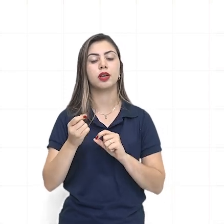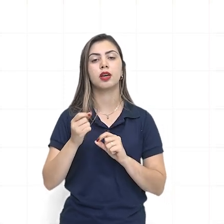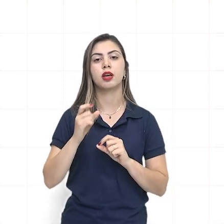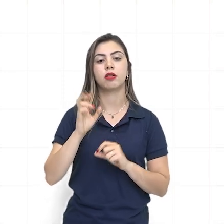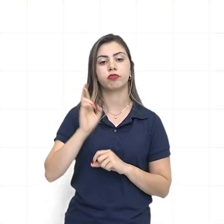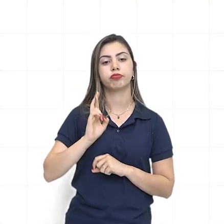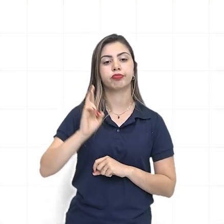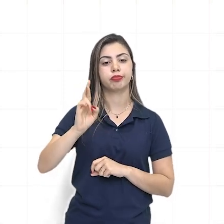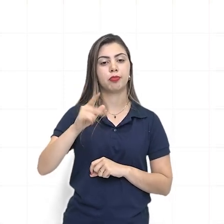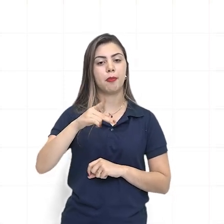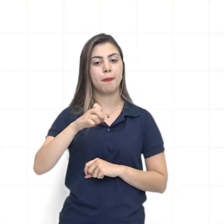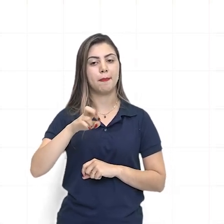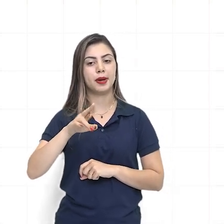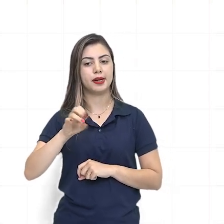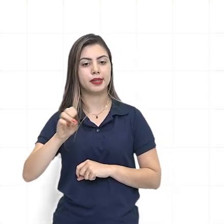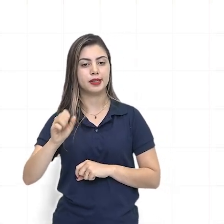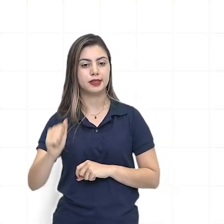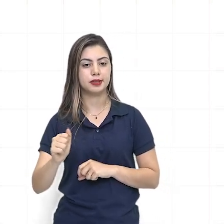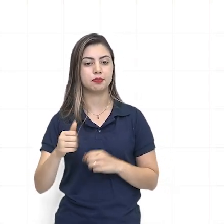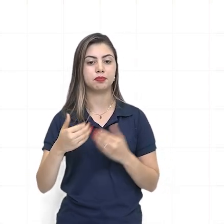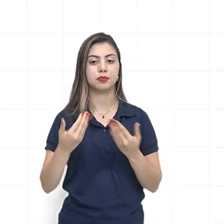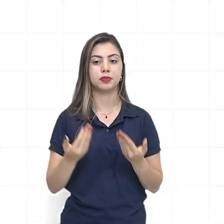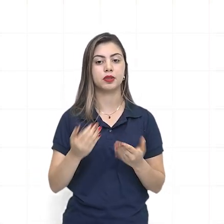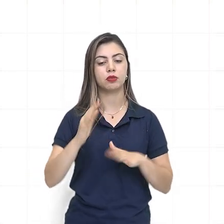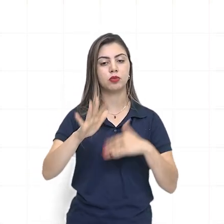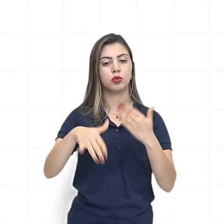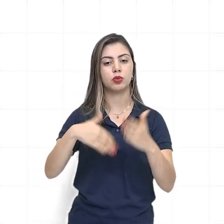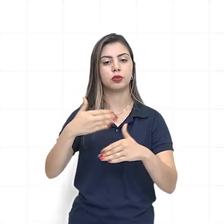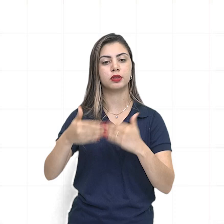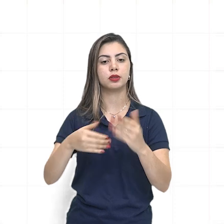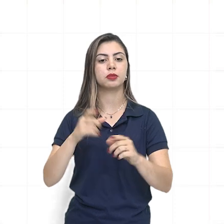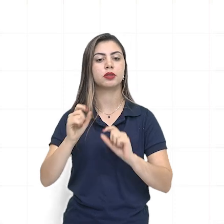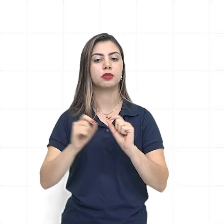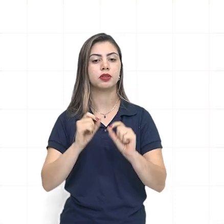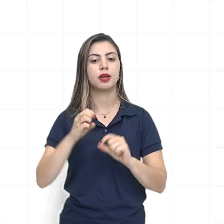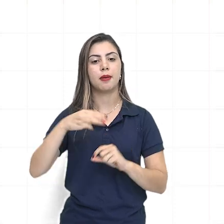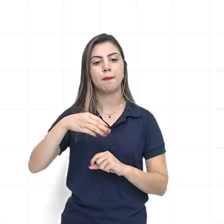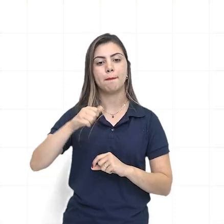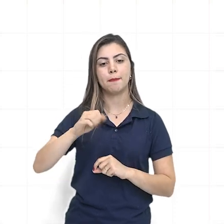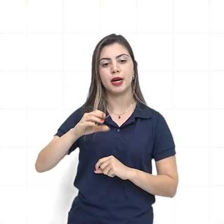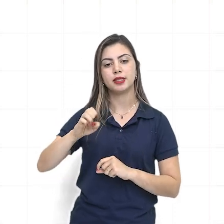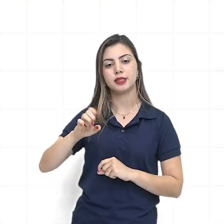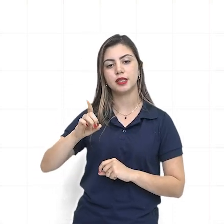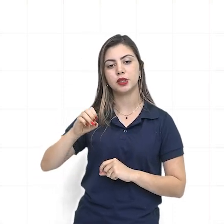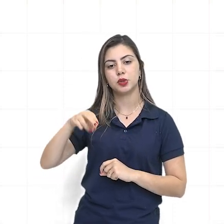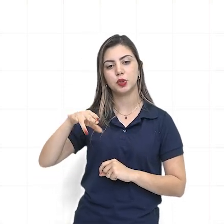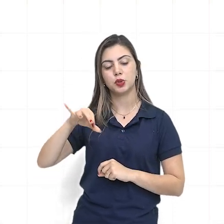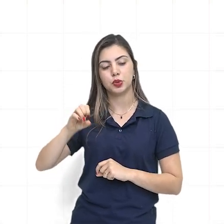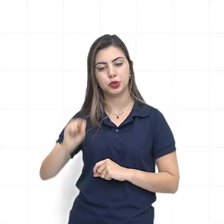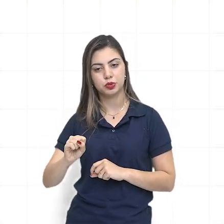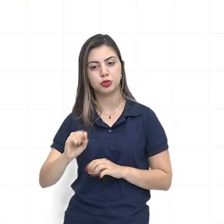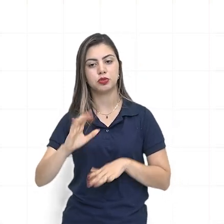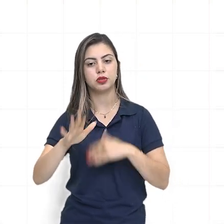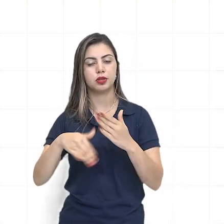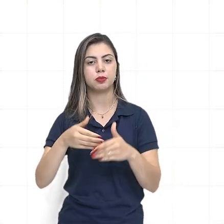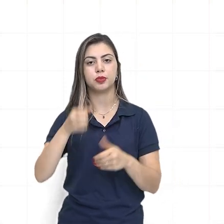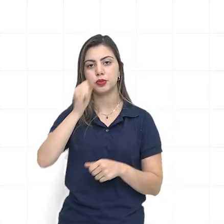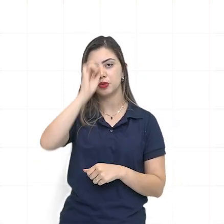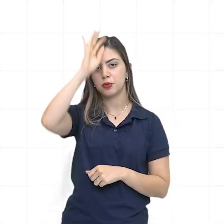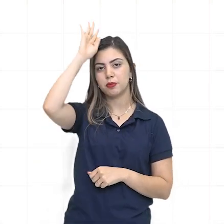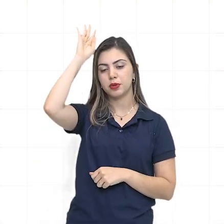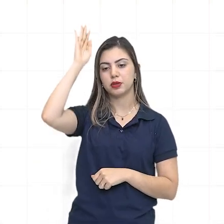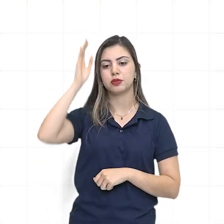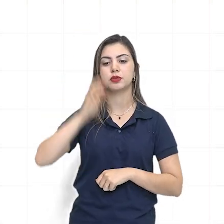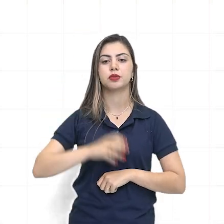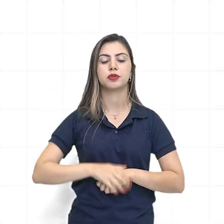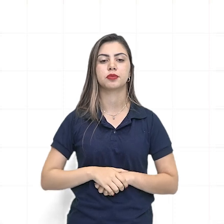Os conquistadores seguintes foram os macedônios e mais tarde os romanos.